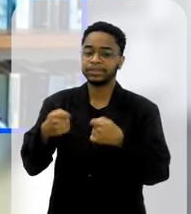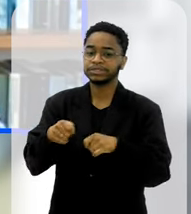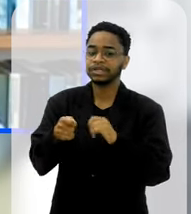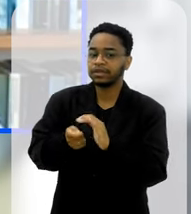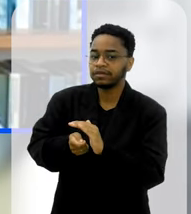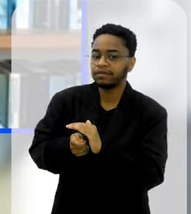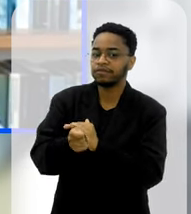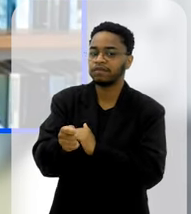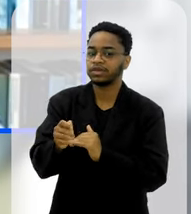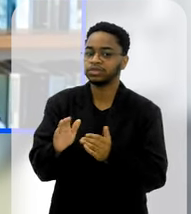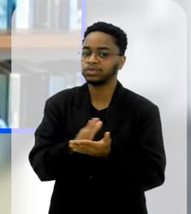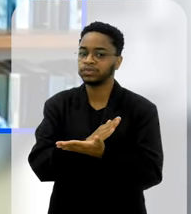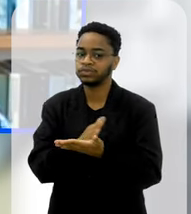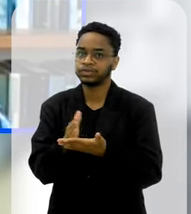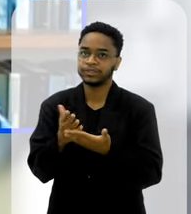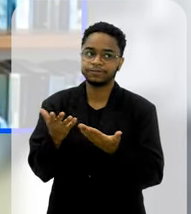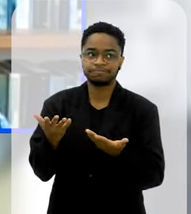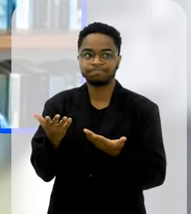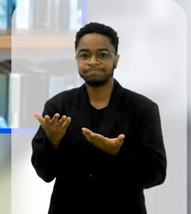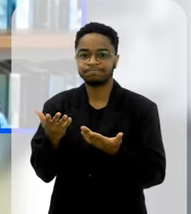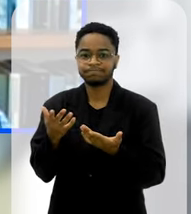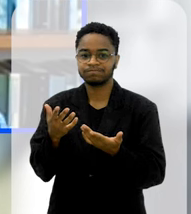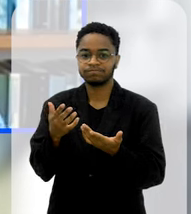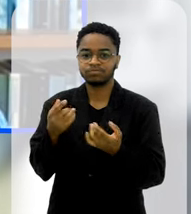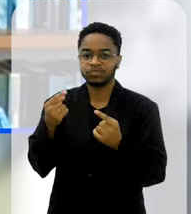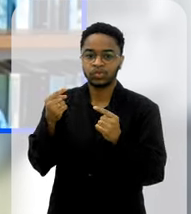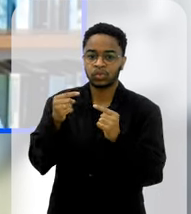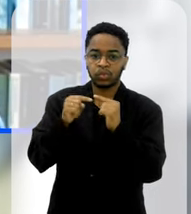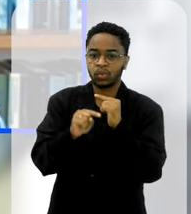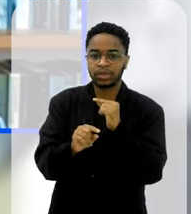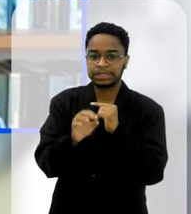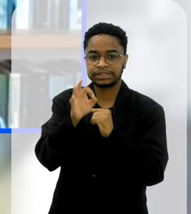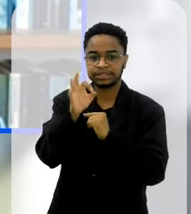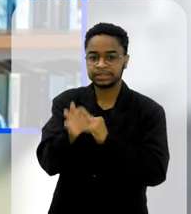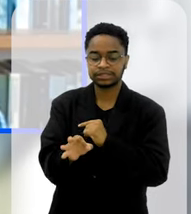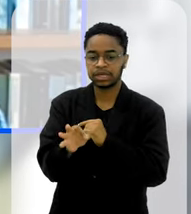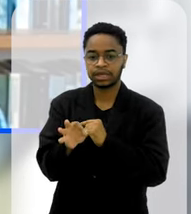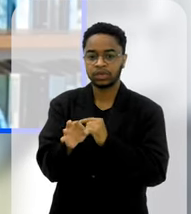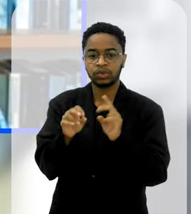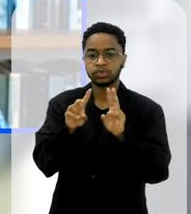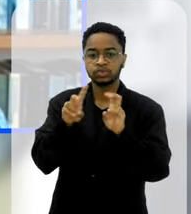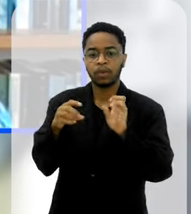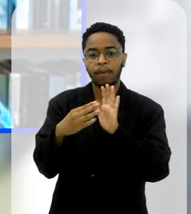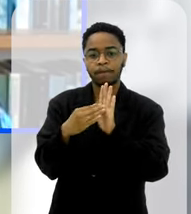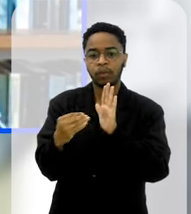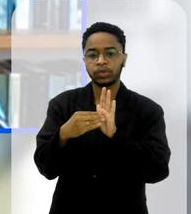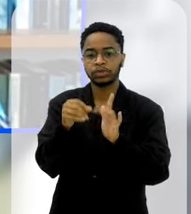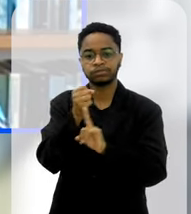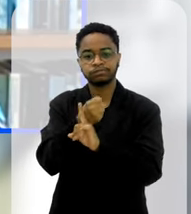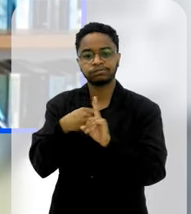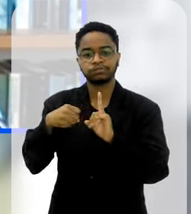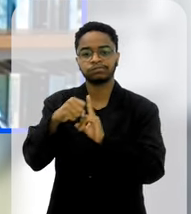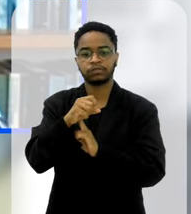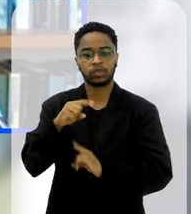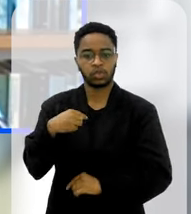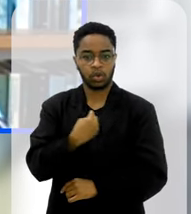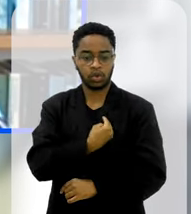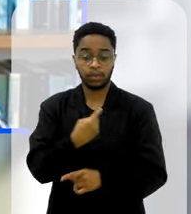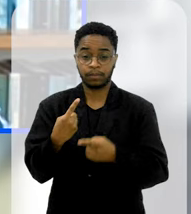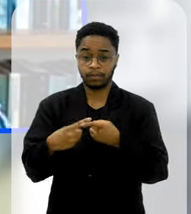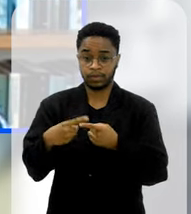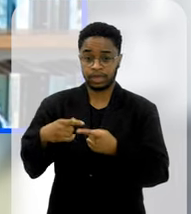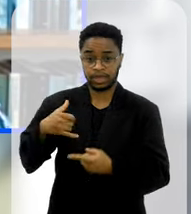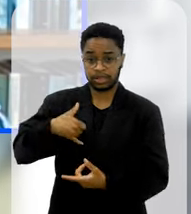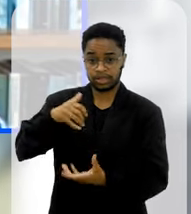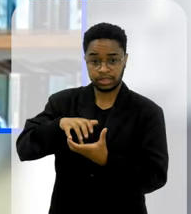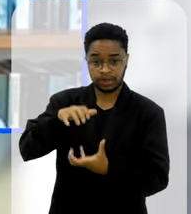determinados investimentos que não dizem respeito exatamente ao modelo de sociedade que nós temos.